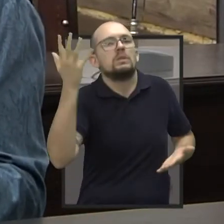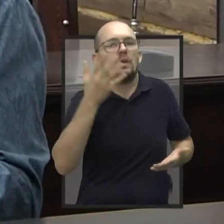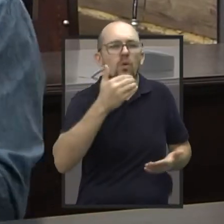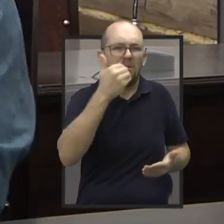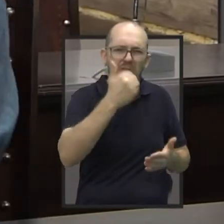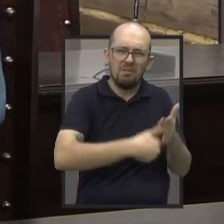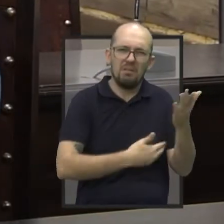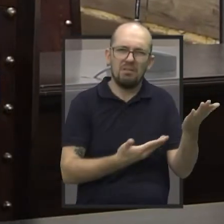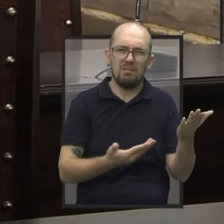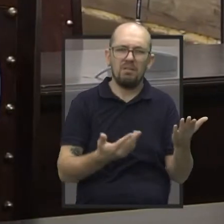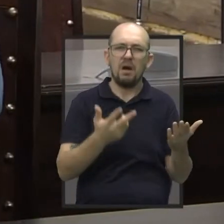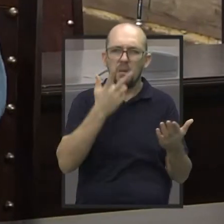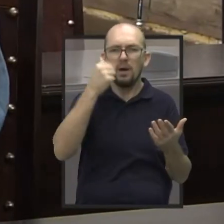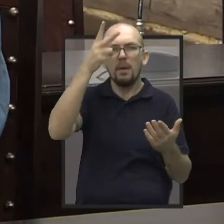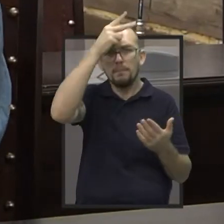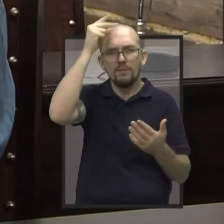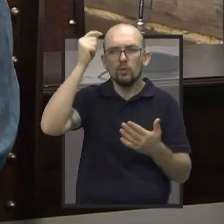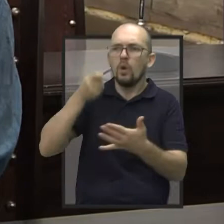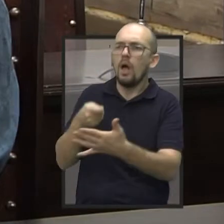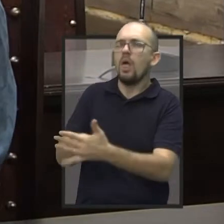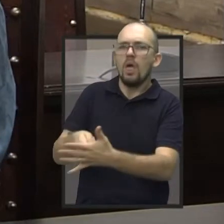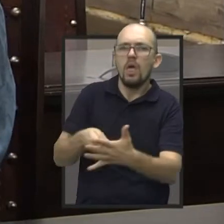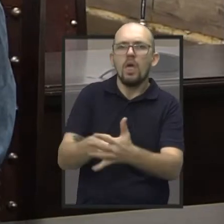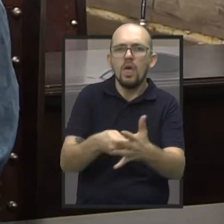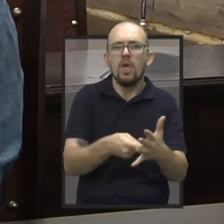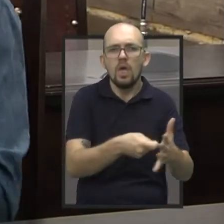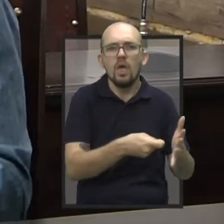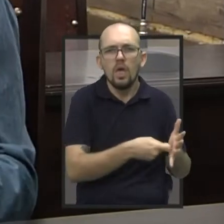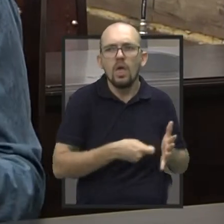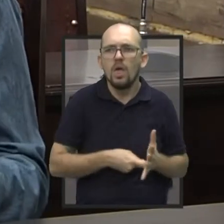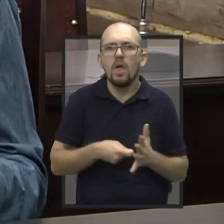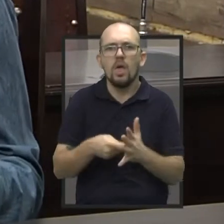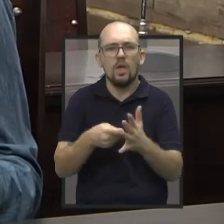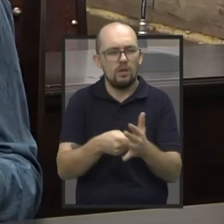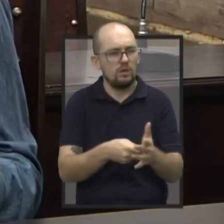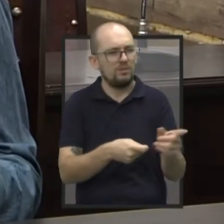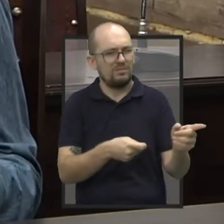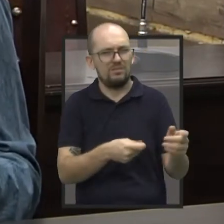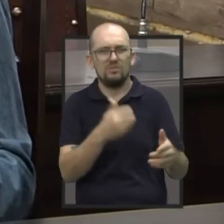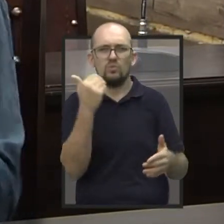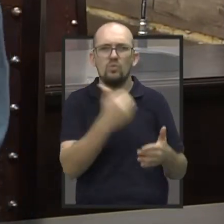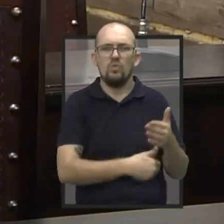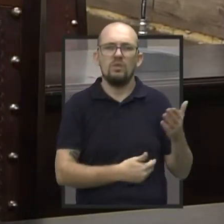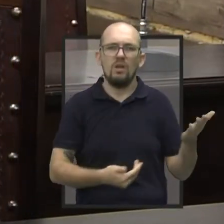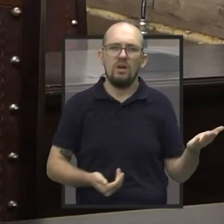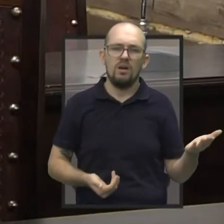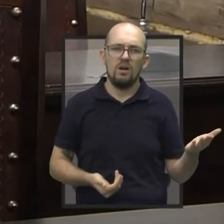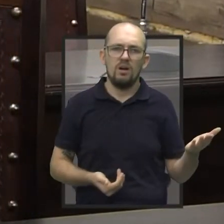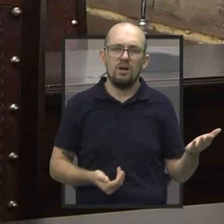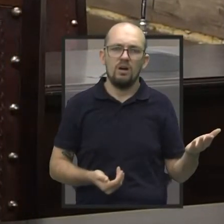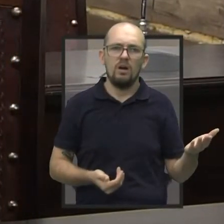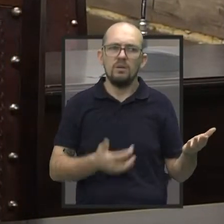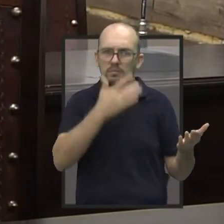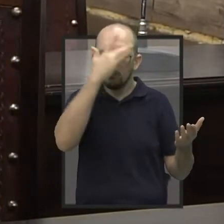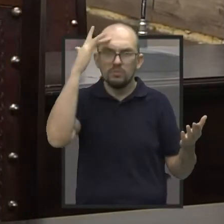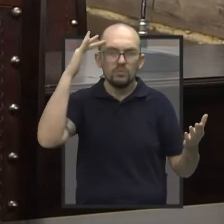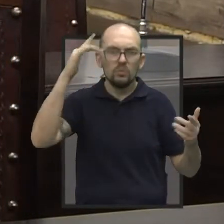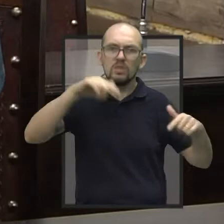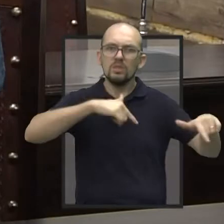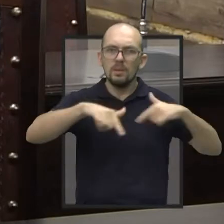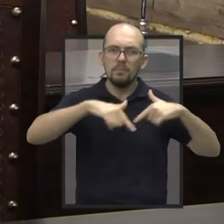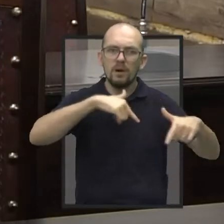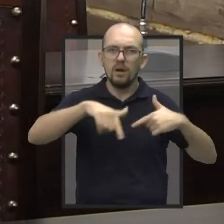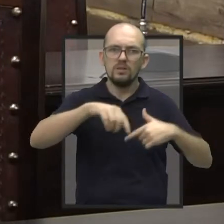público cobra-se tanto das pessoas, cobra tanto até do funcionário e vai descontar do funcionário, ainda mais pessoas que trabalham no SAMU,